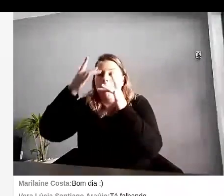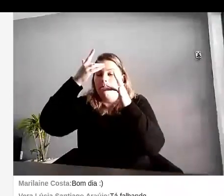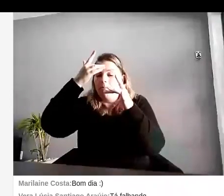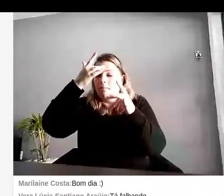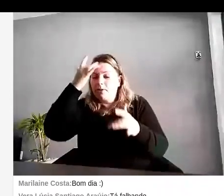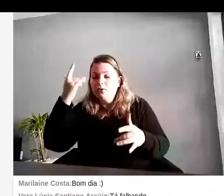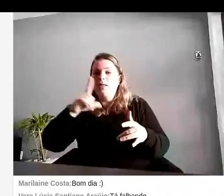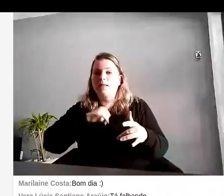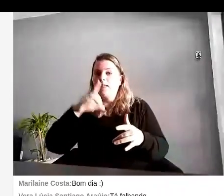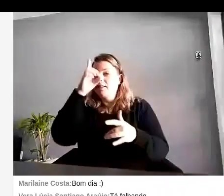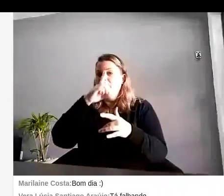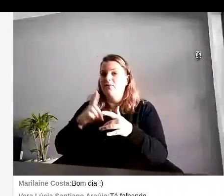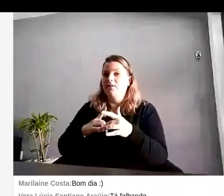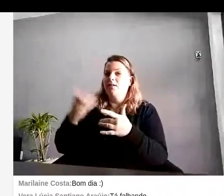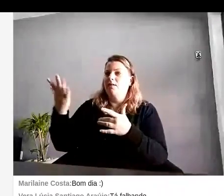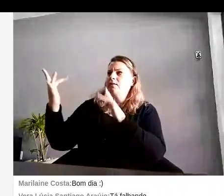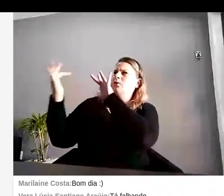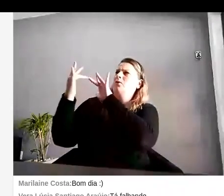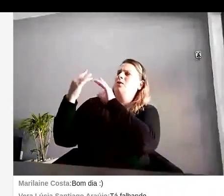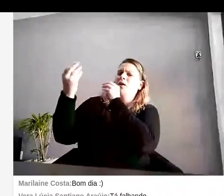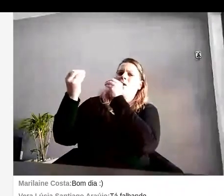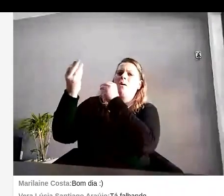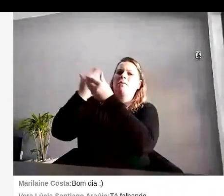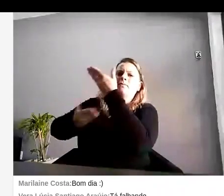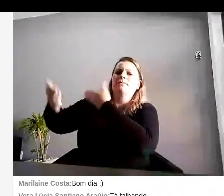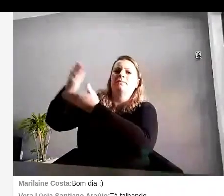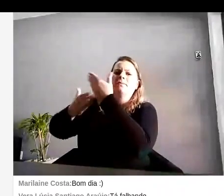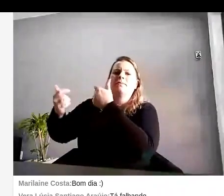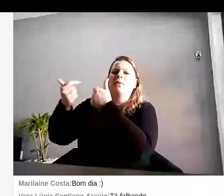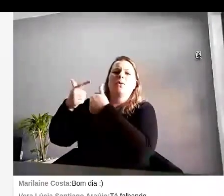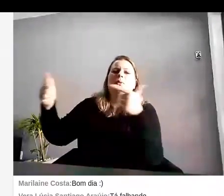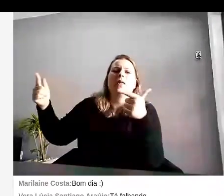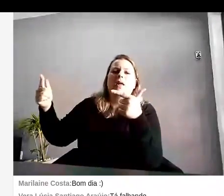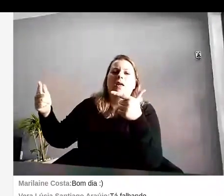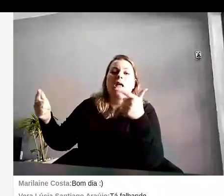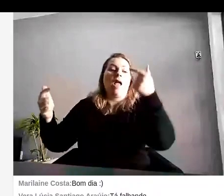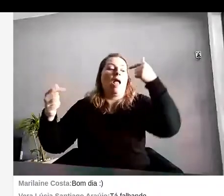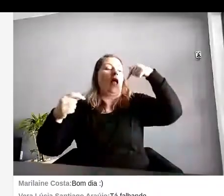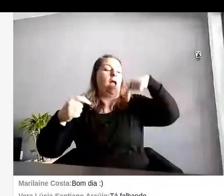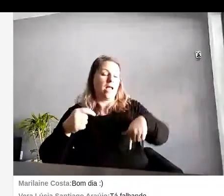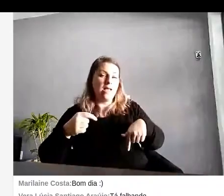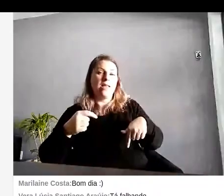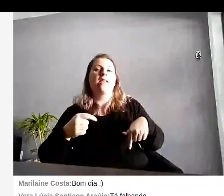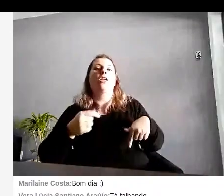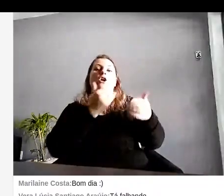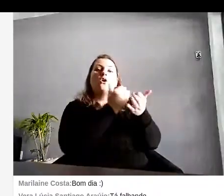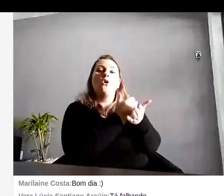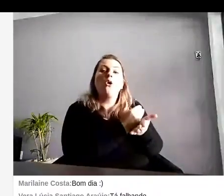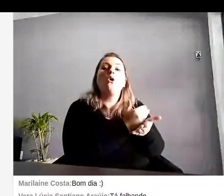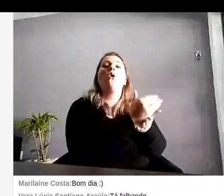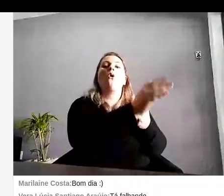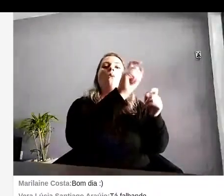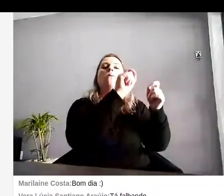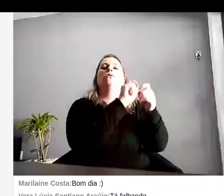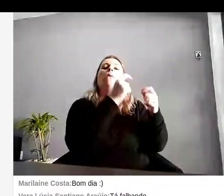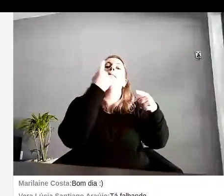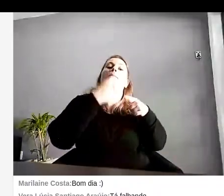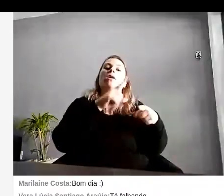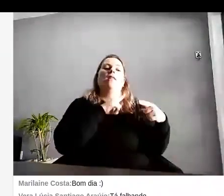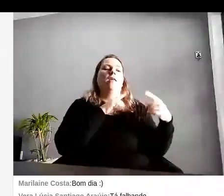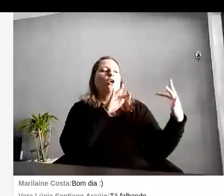com o público, aqui os audiodescritores começaram a fazê-la por terem contato com o